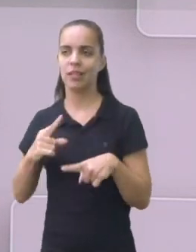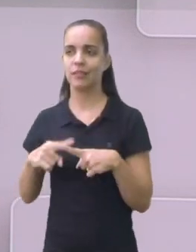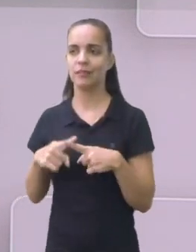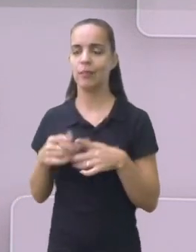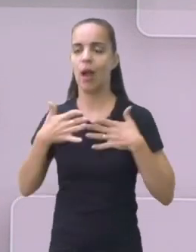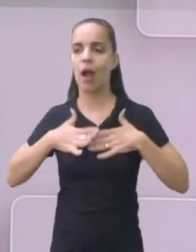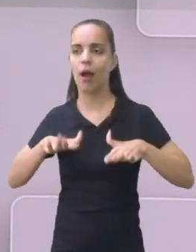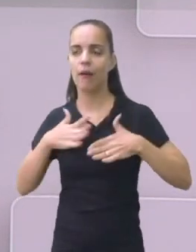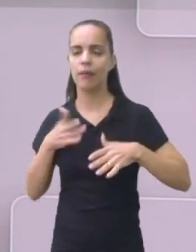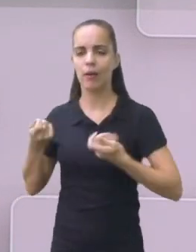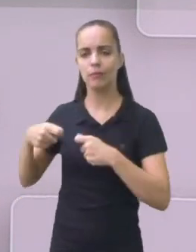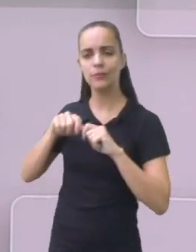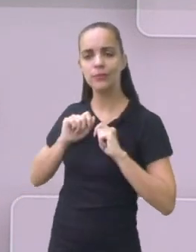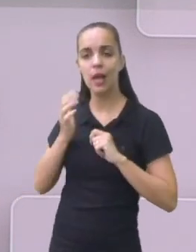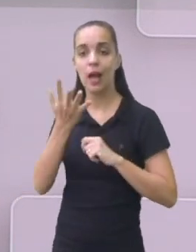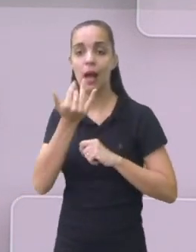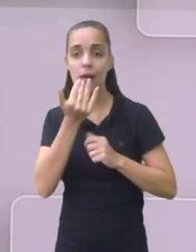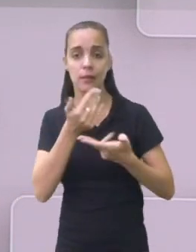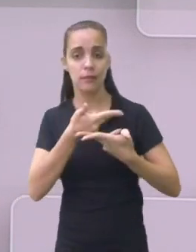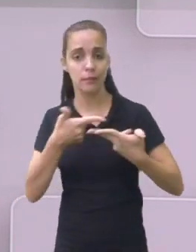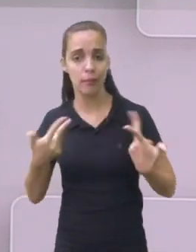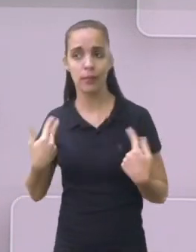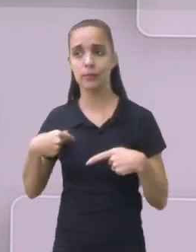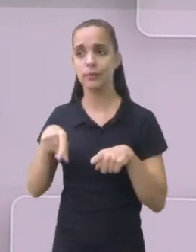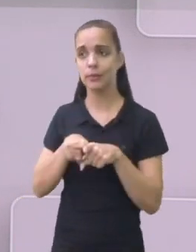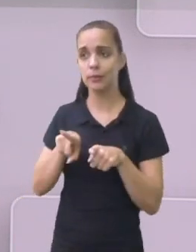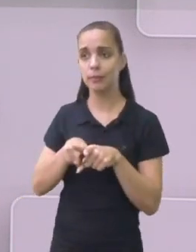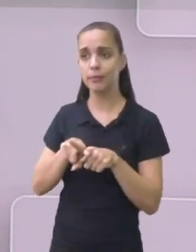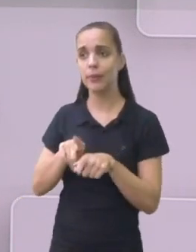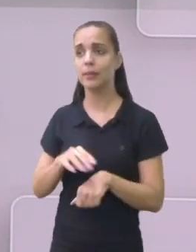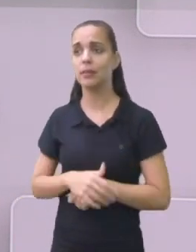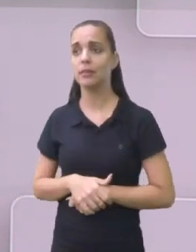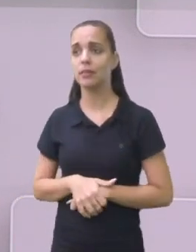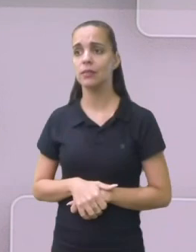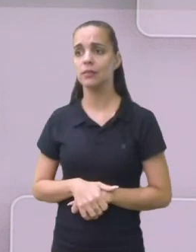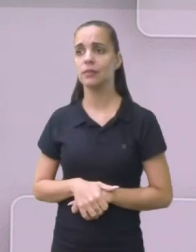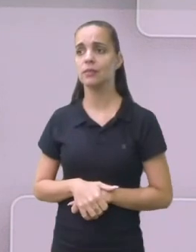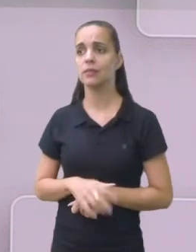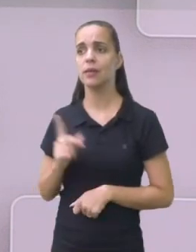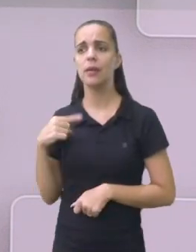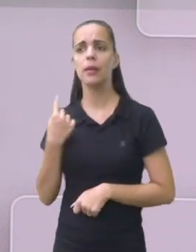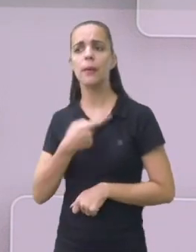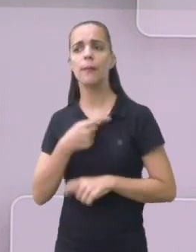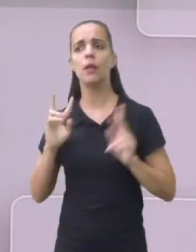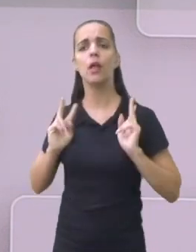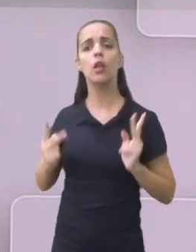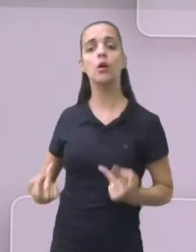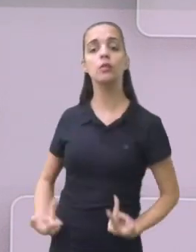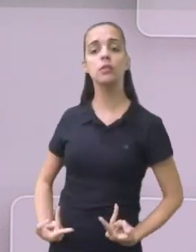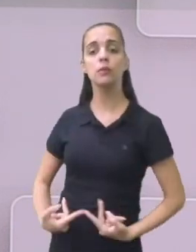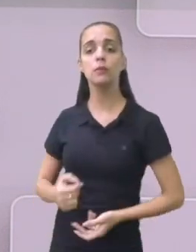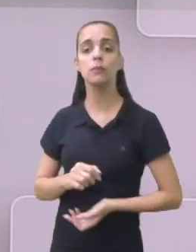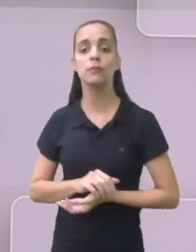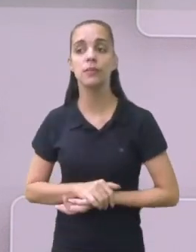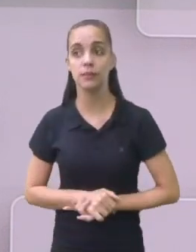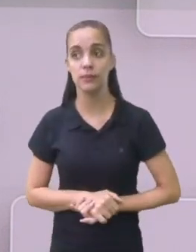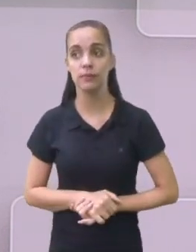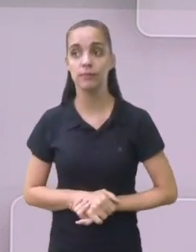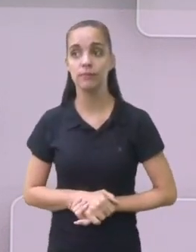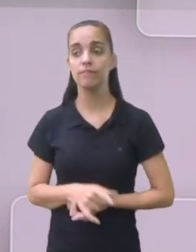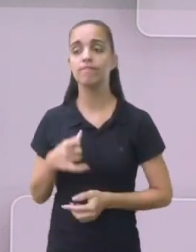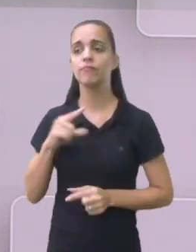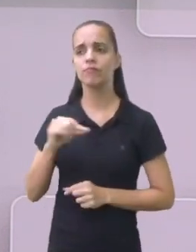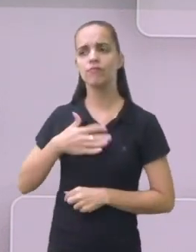produzem alimento para outros animais, tá? E para nós, seres humanos,